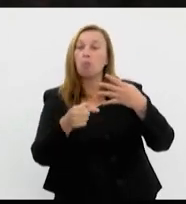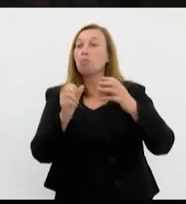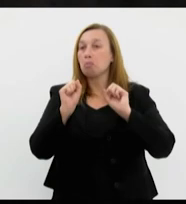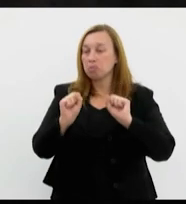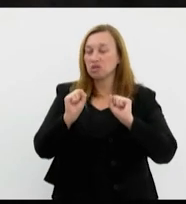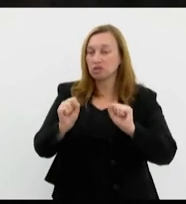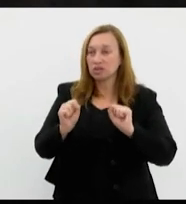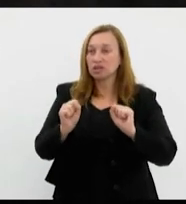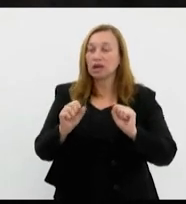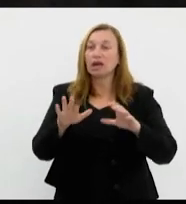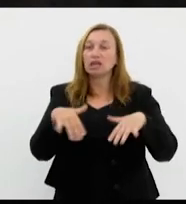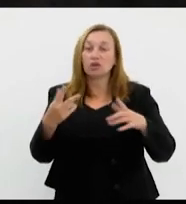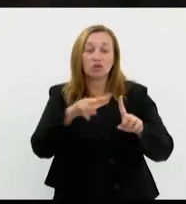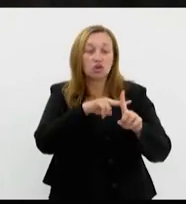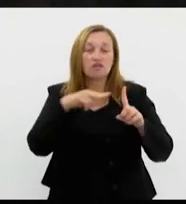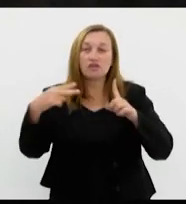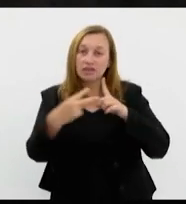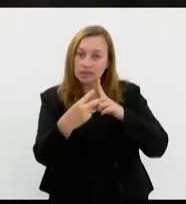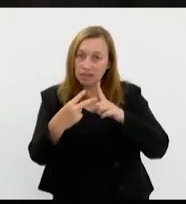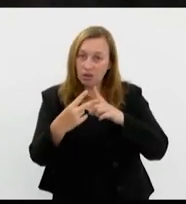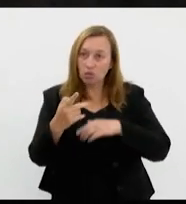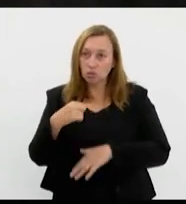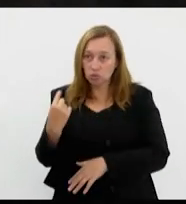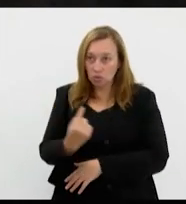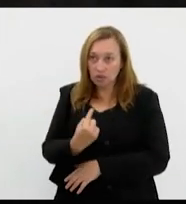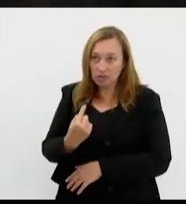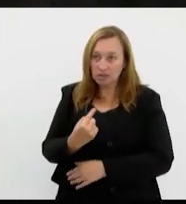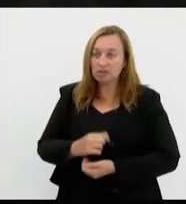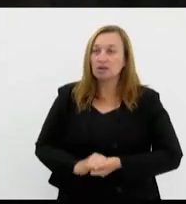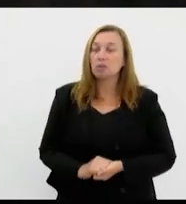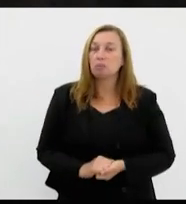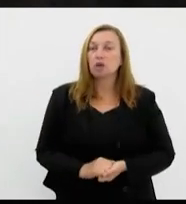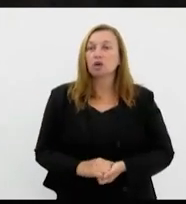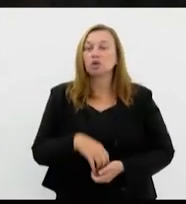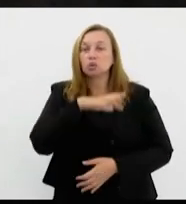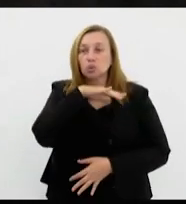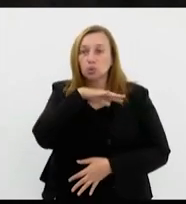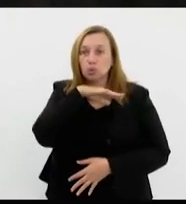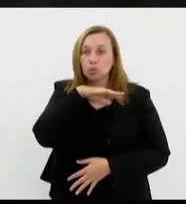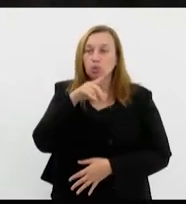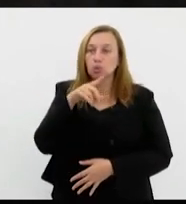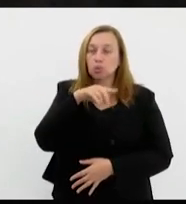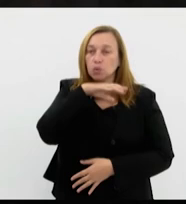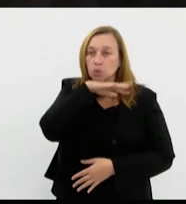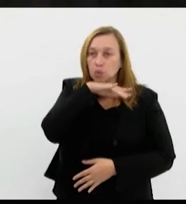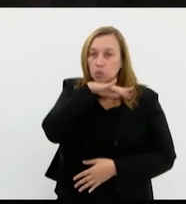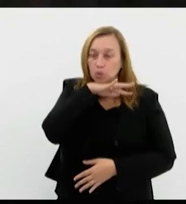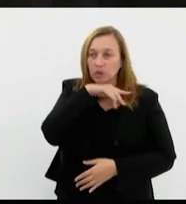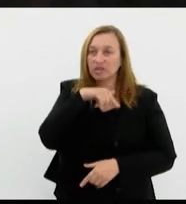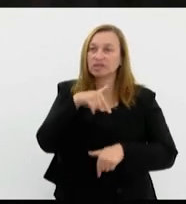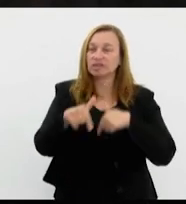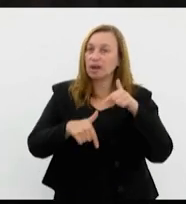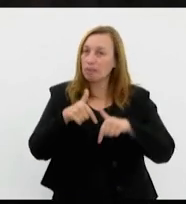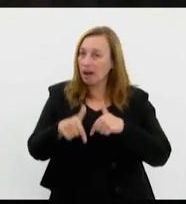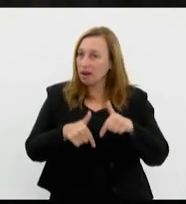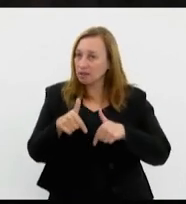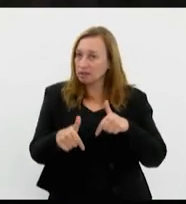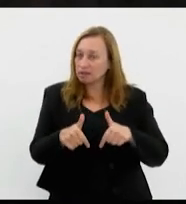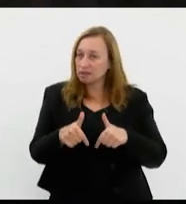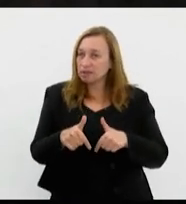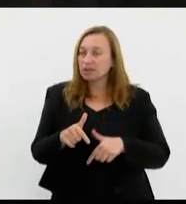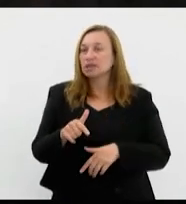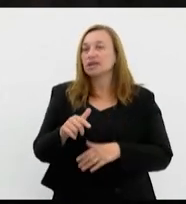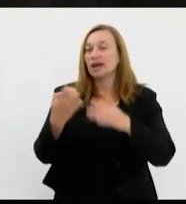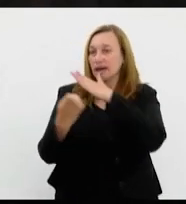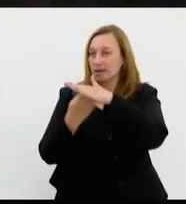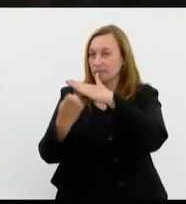Daí a nossa visão crítica por essa péssima prestação de serviços que a Águas do Rio está